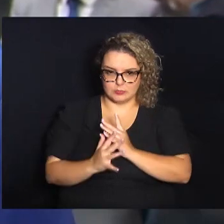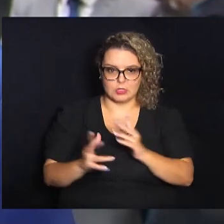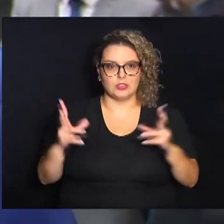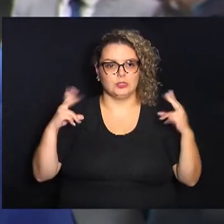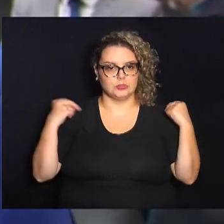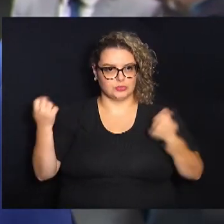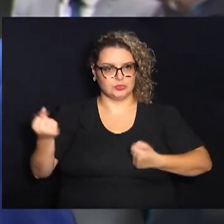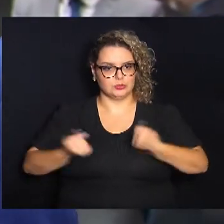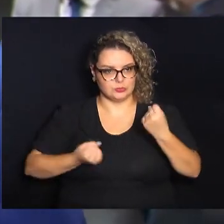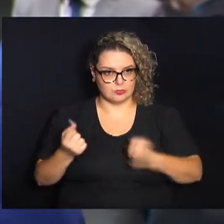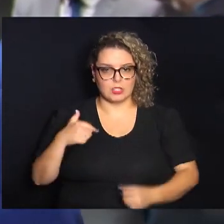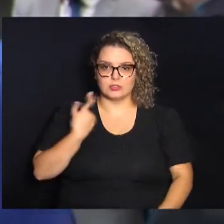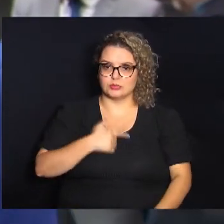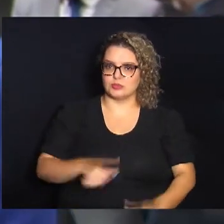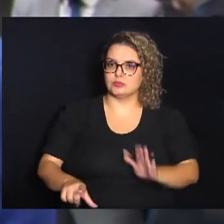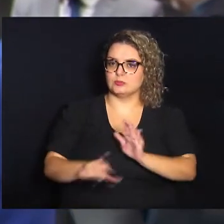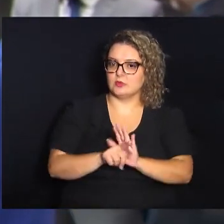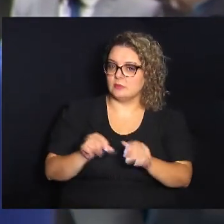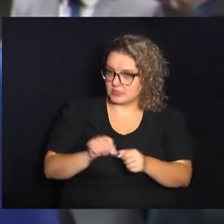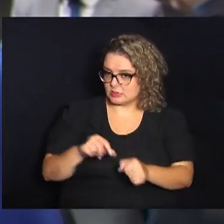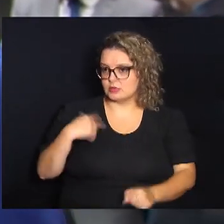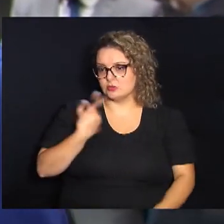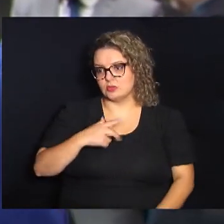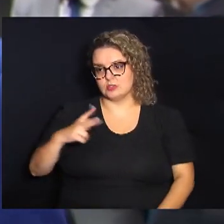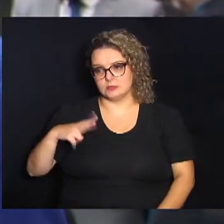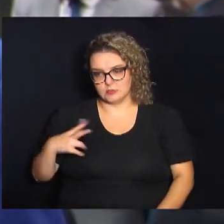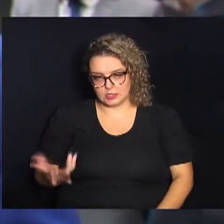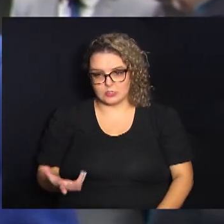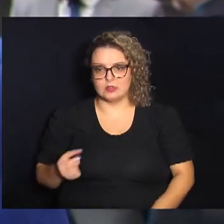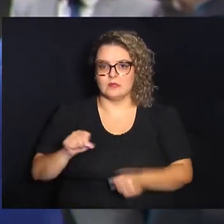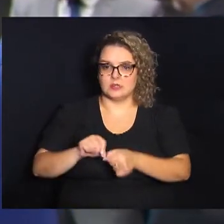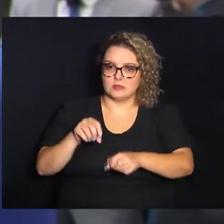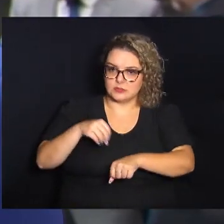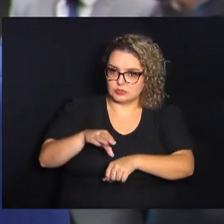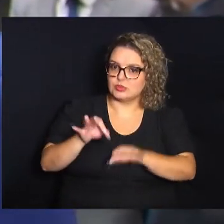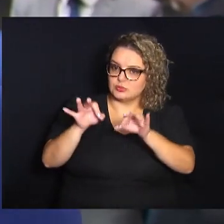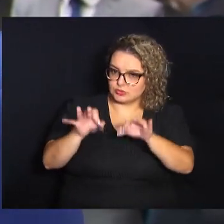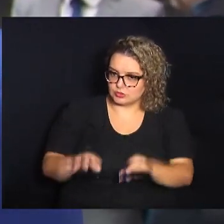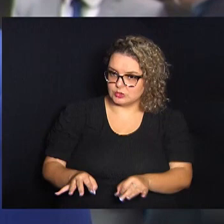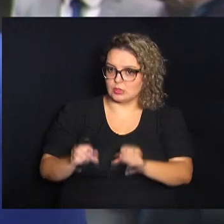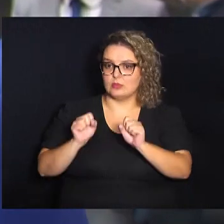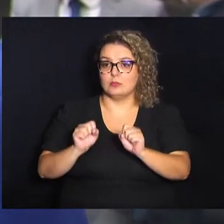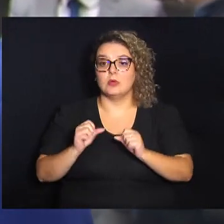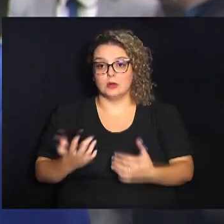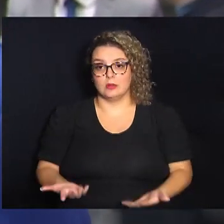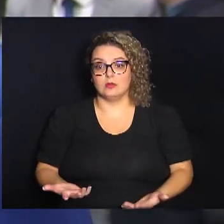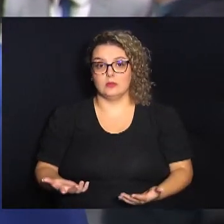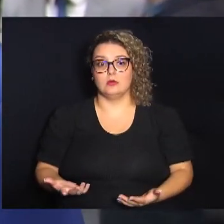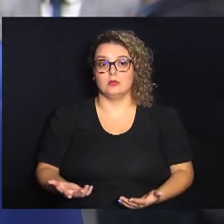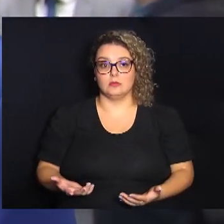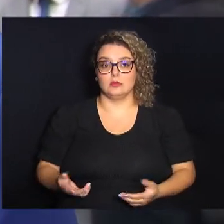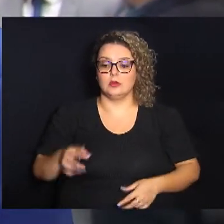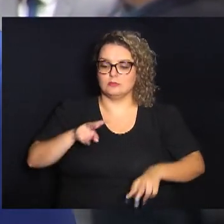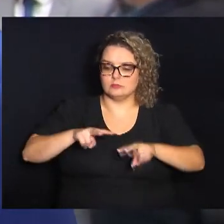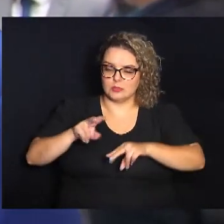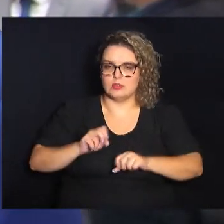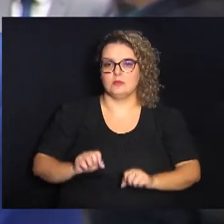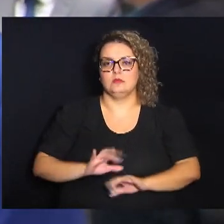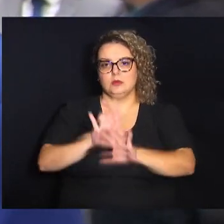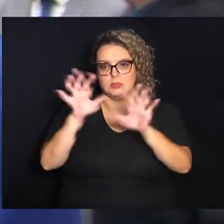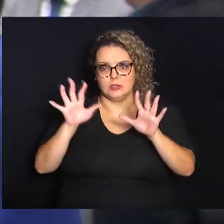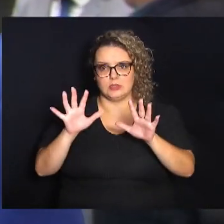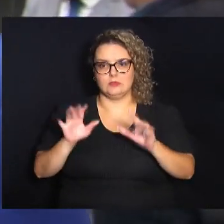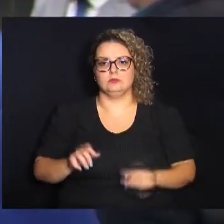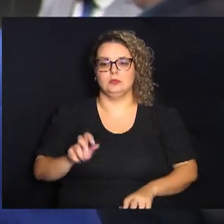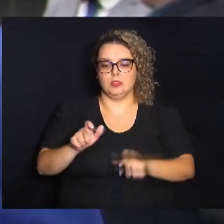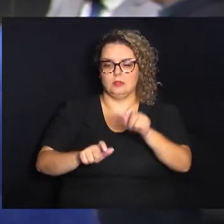legislador, nós temos que fazer a nossa parte. Então, eu estou fazendo essa indicação justamente para poder visualizar mais o pedestre, ver